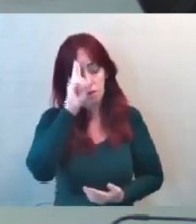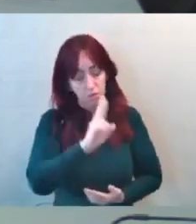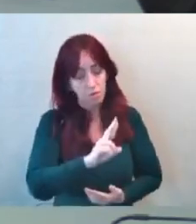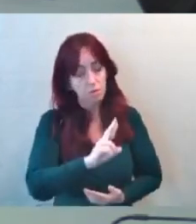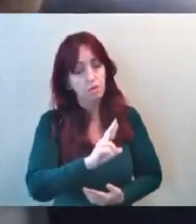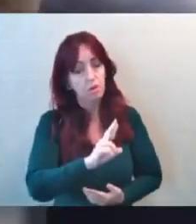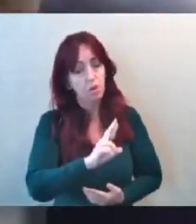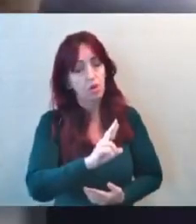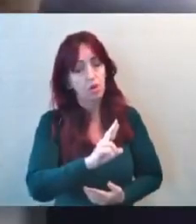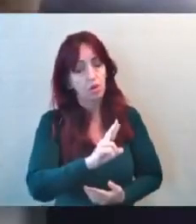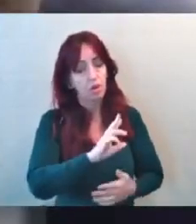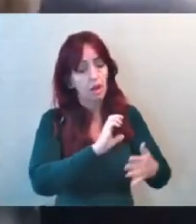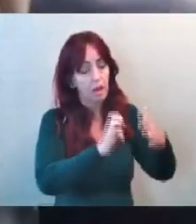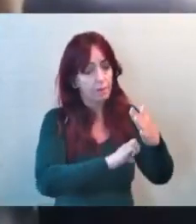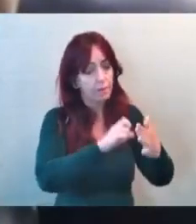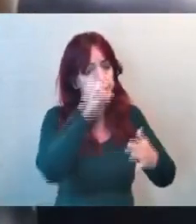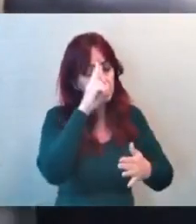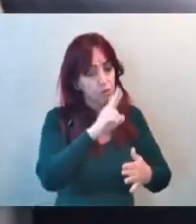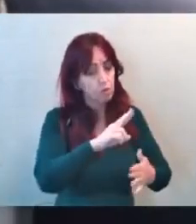Ponto. Mas